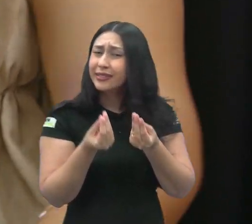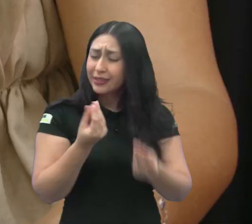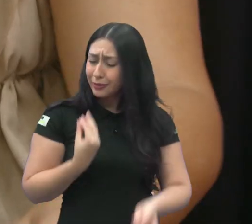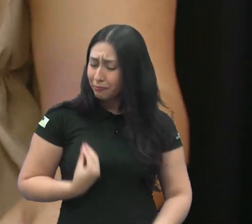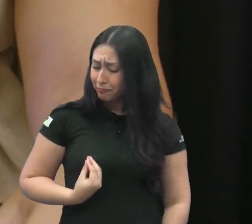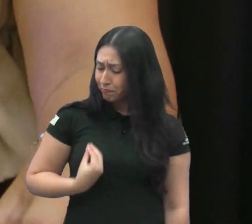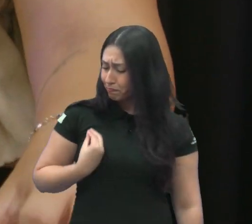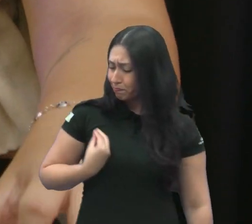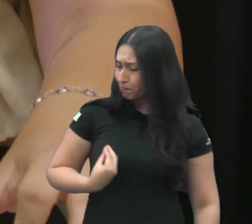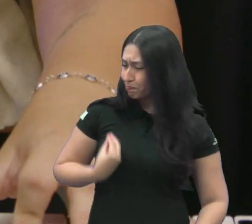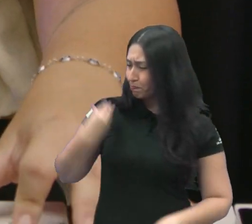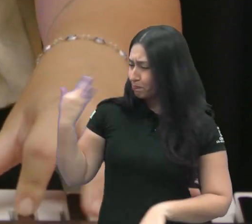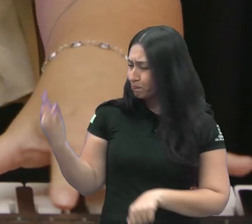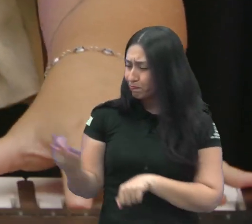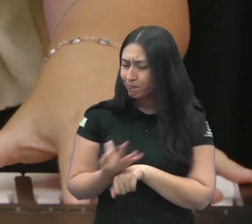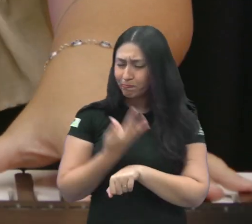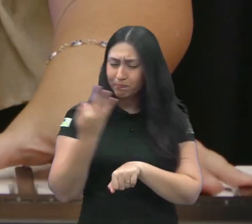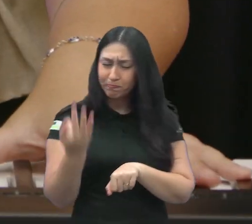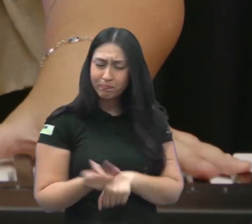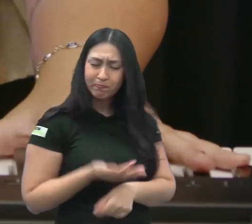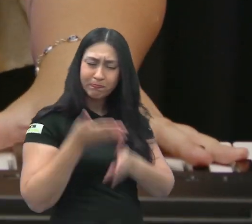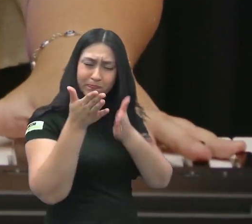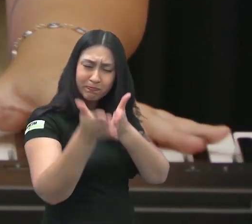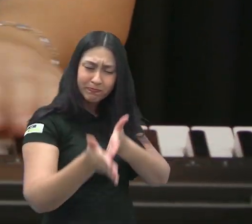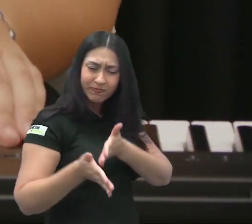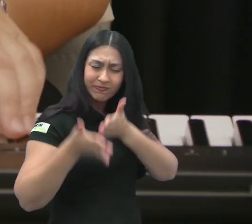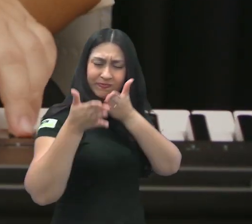do que é sobreviver.